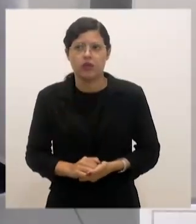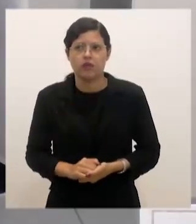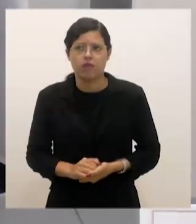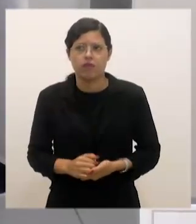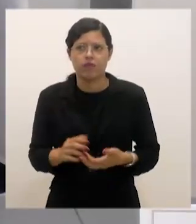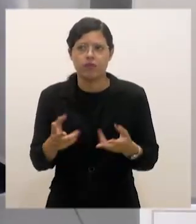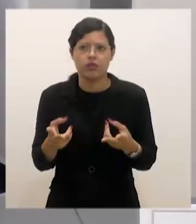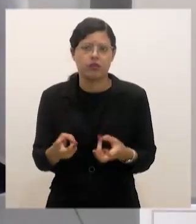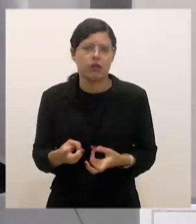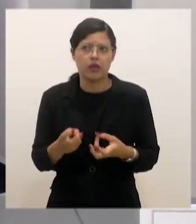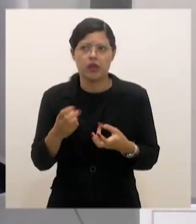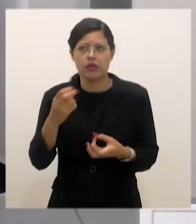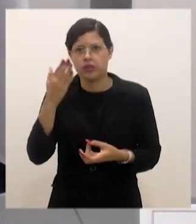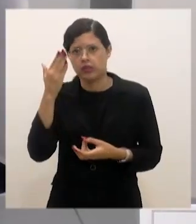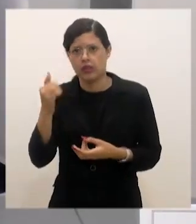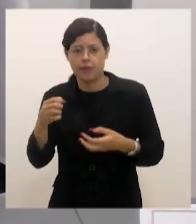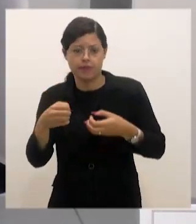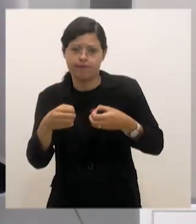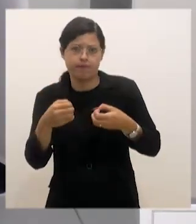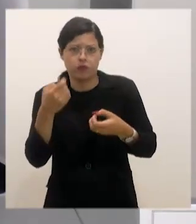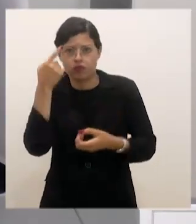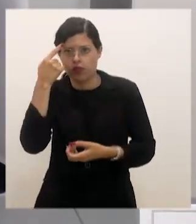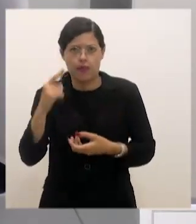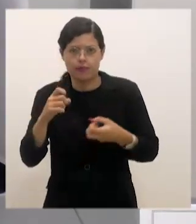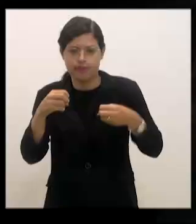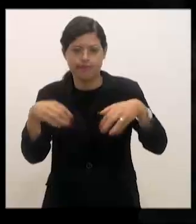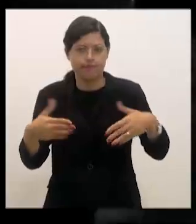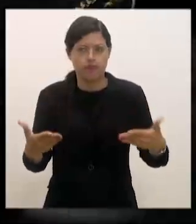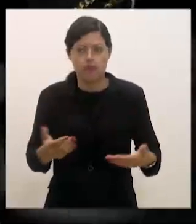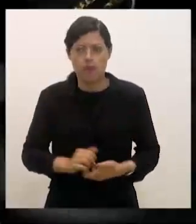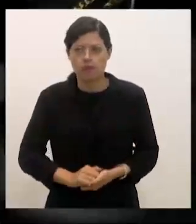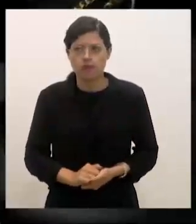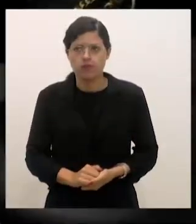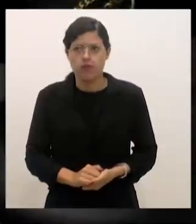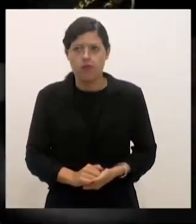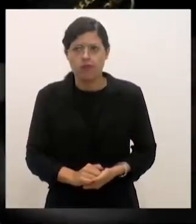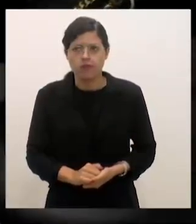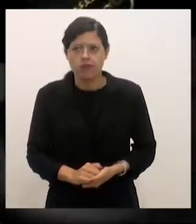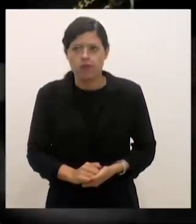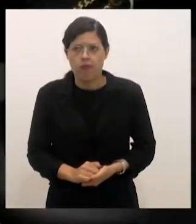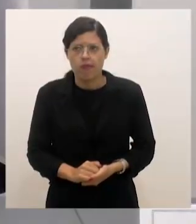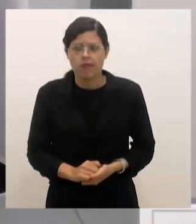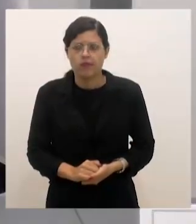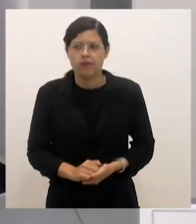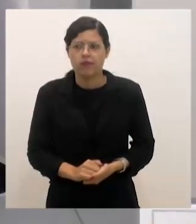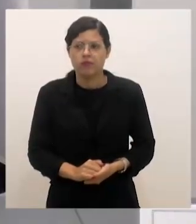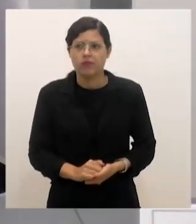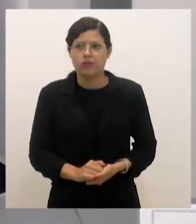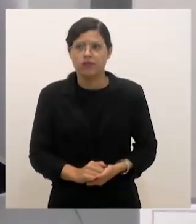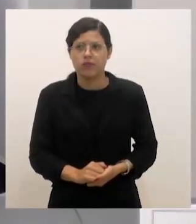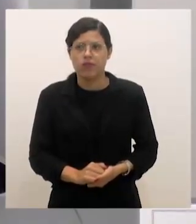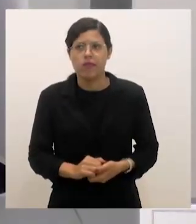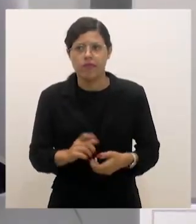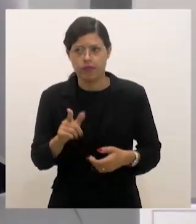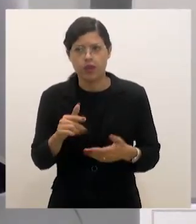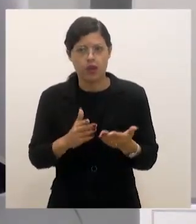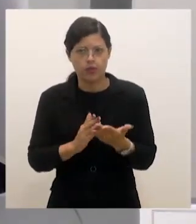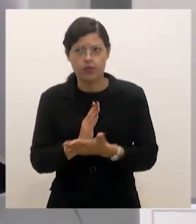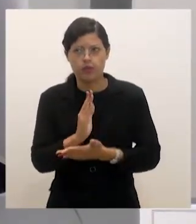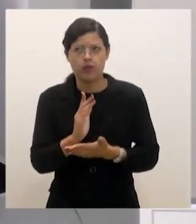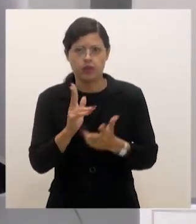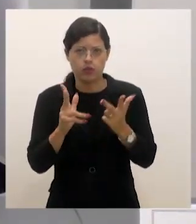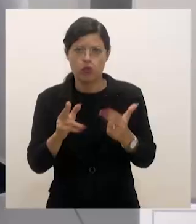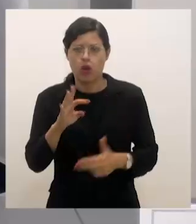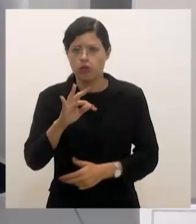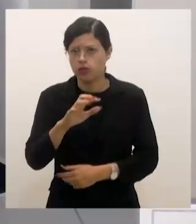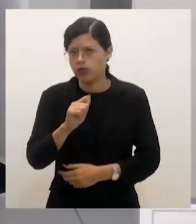que está iluminado, às vezes precariamente. Que não é taxa, é contribuição, né? Mas é aprovado como taxa em muitos lugares. E eu também concordo, que sob